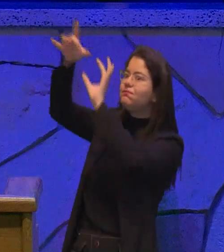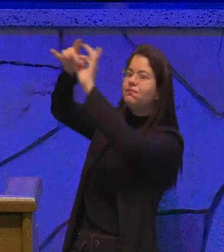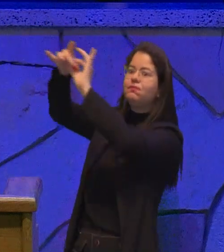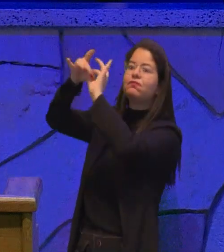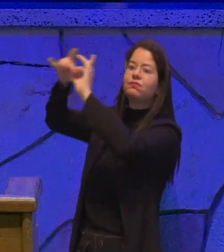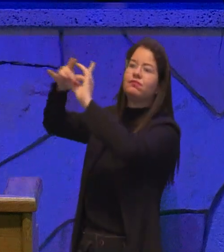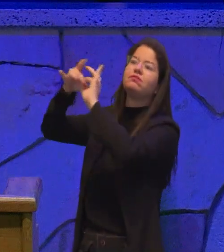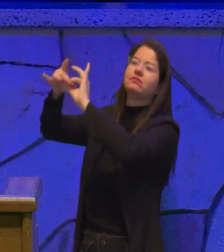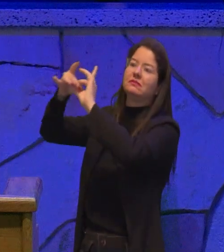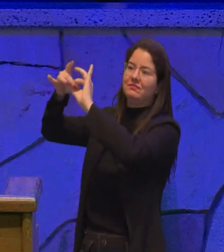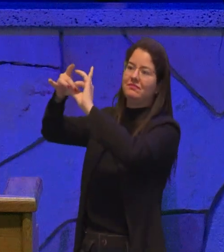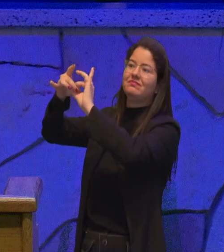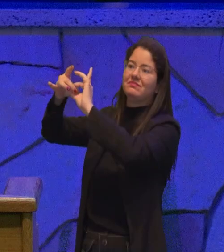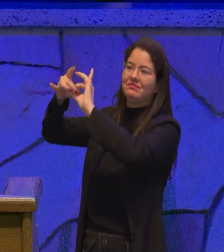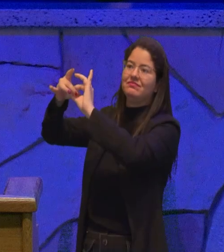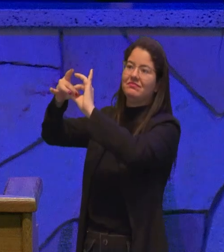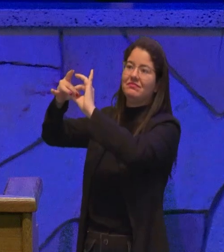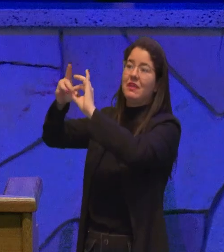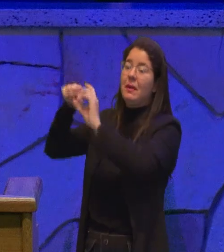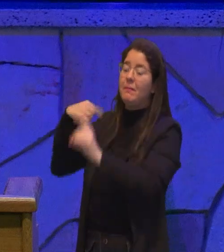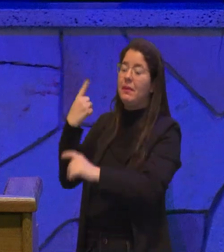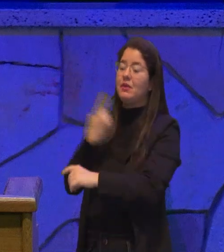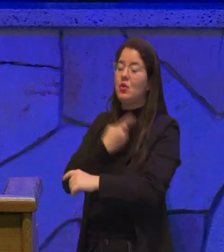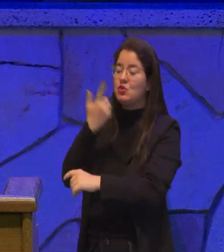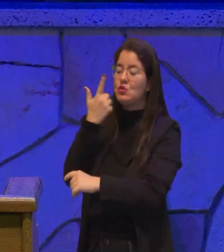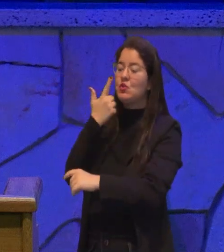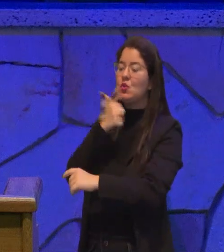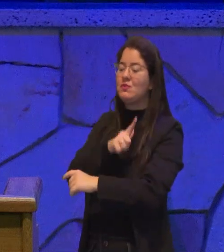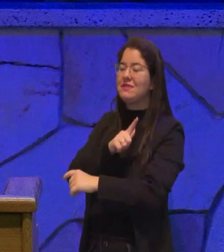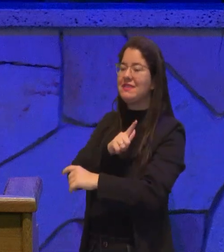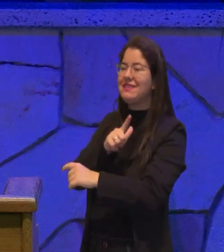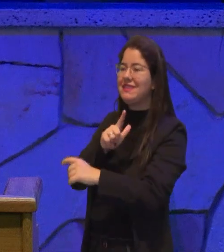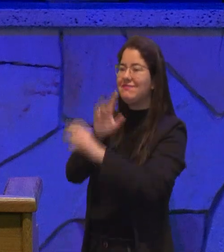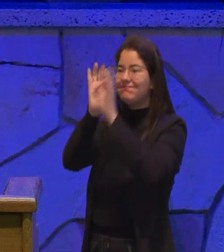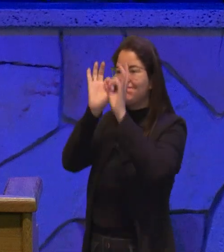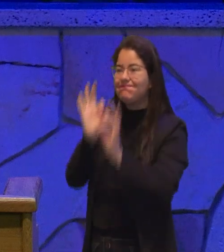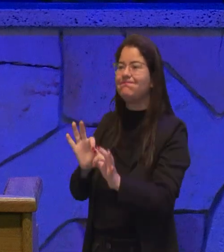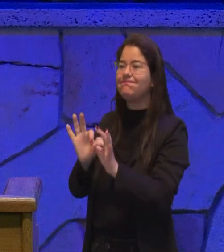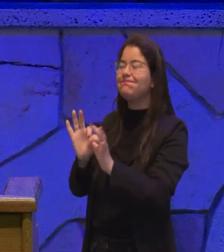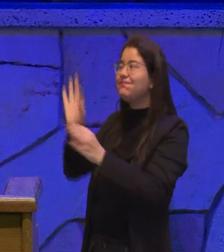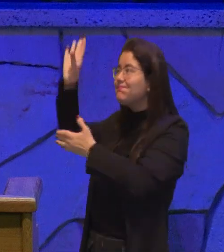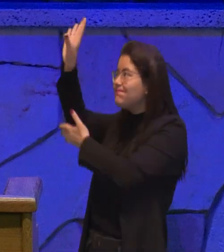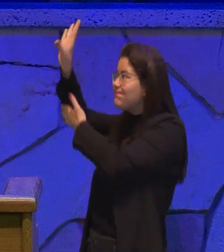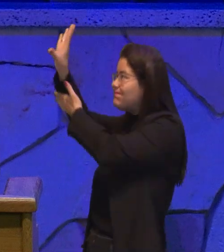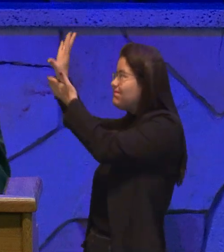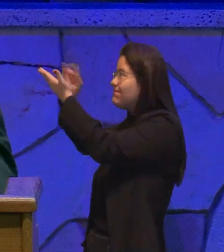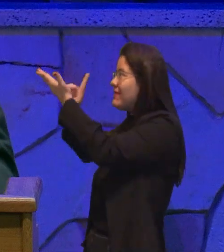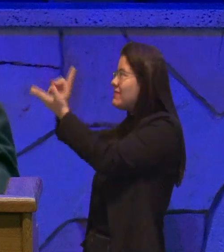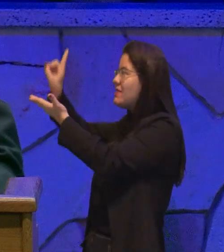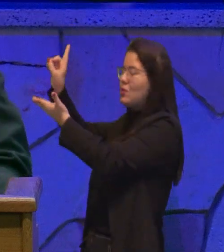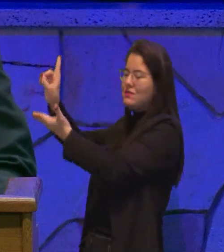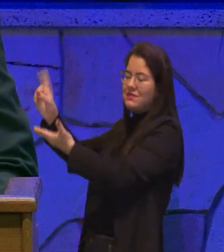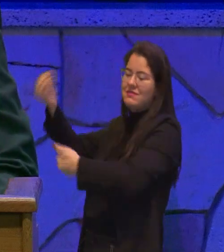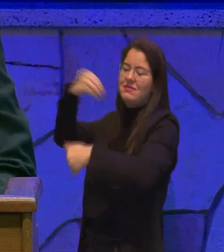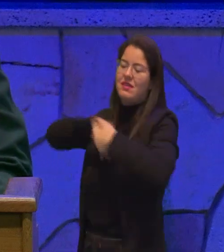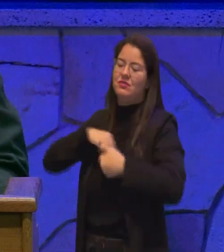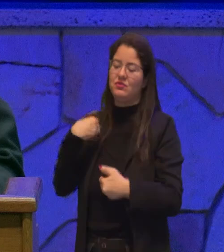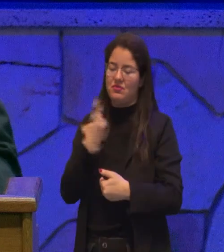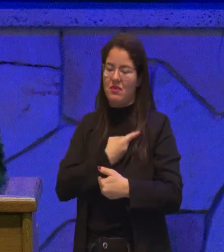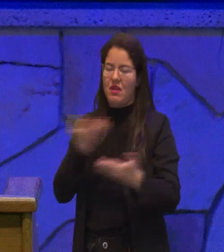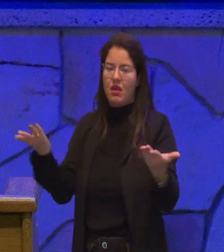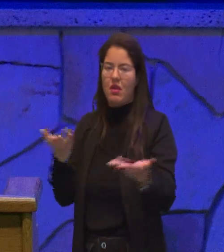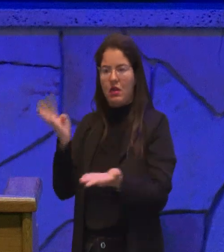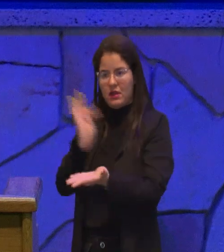em nós a imagem e semelhança de Deus. Volte para 1